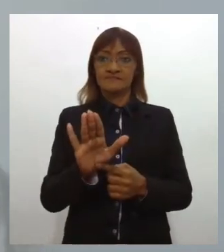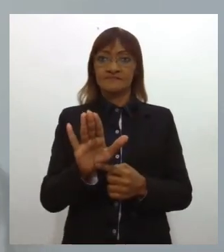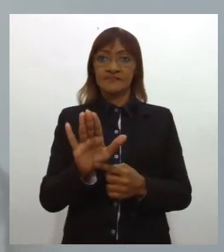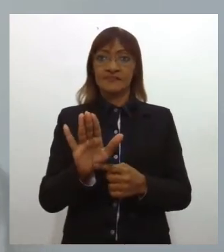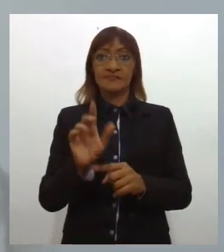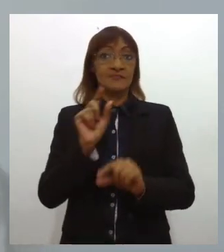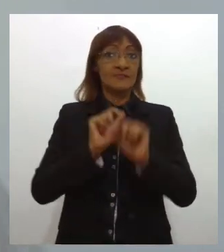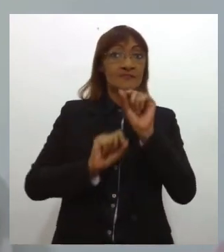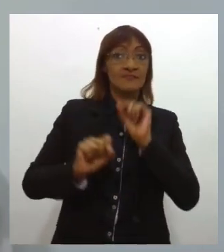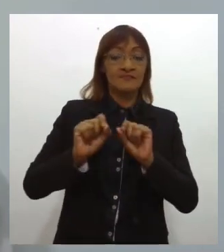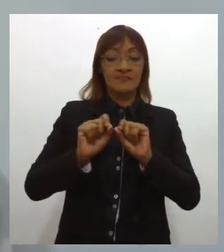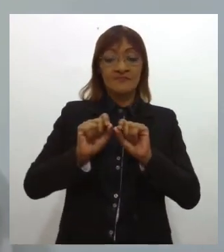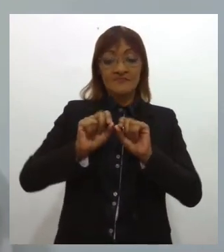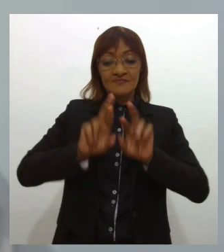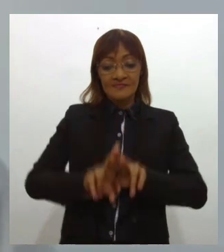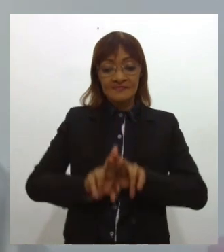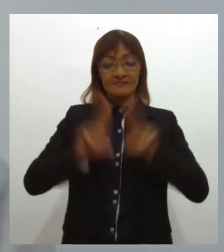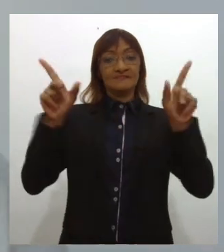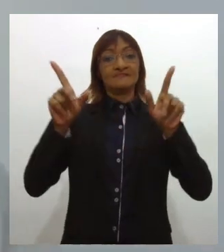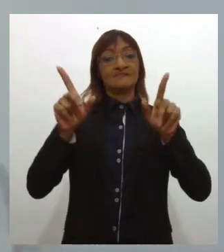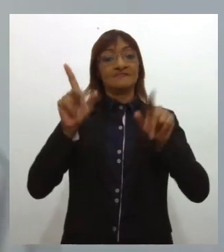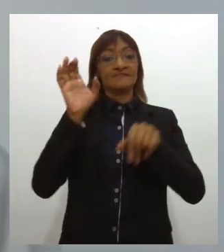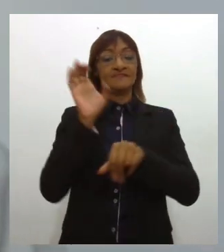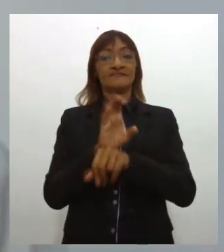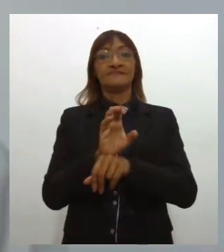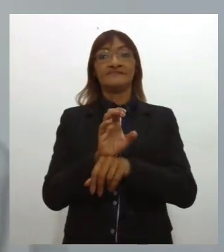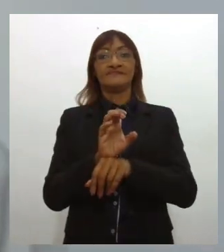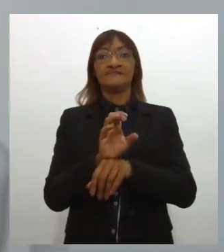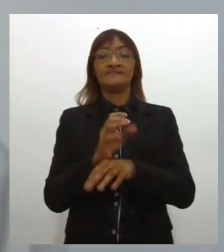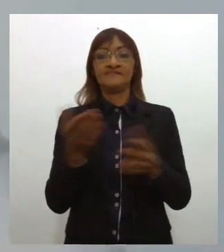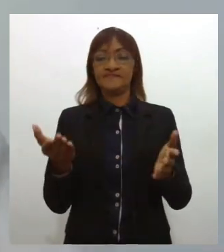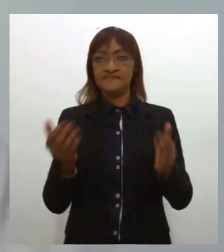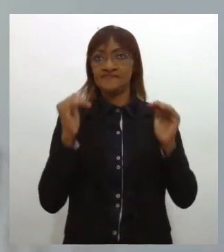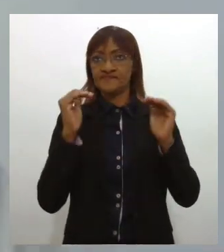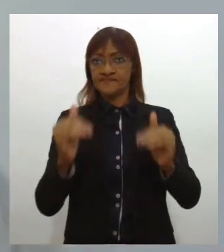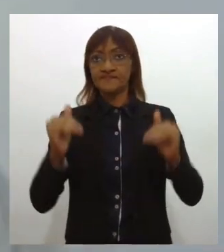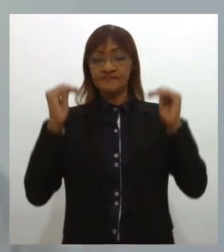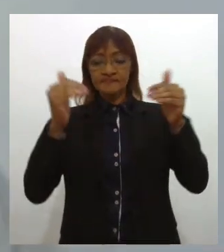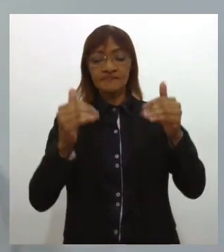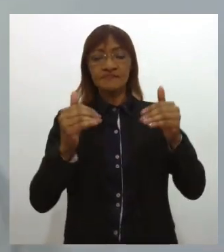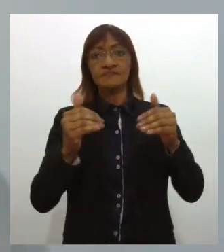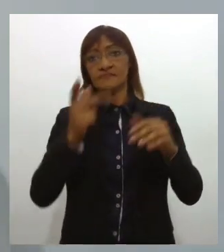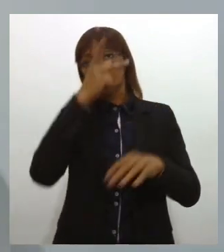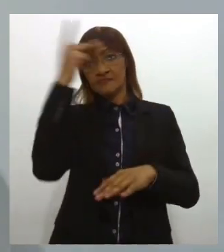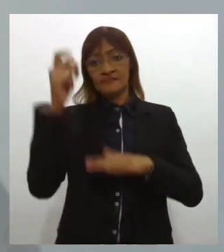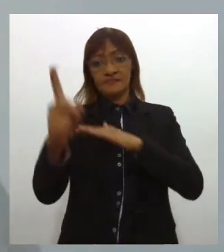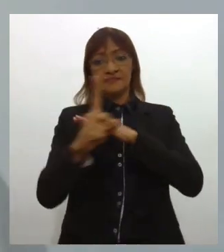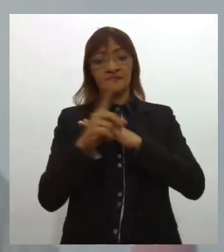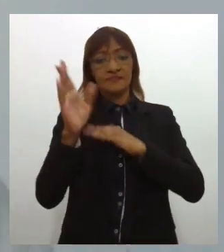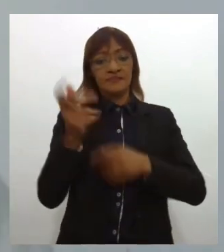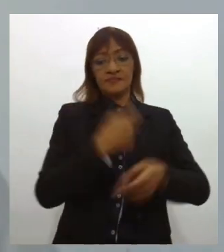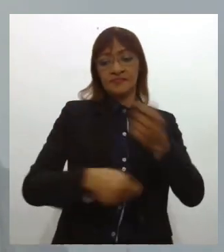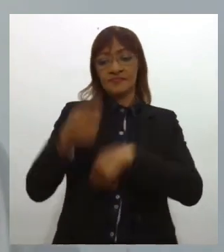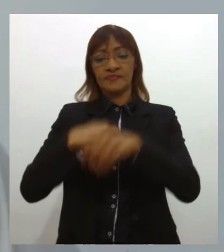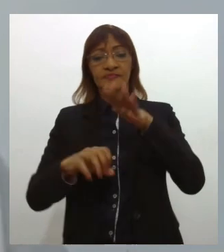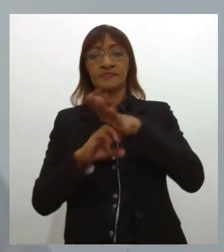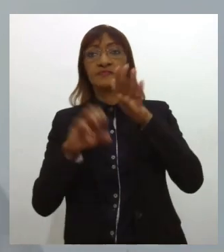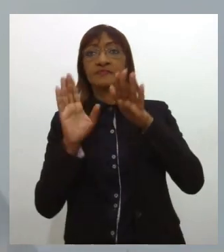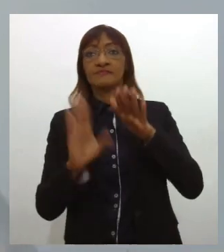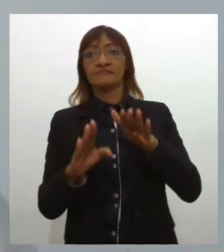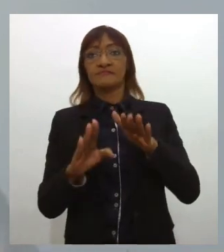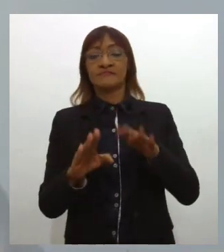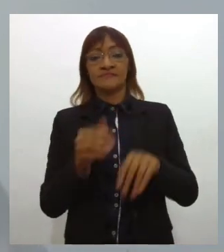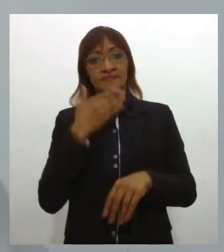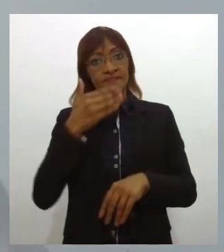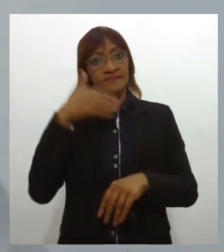desburocratização do Estado no servir, promove para o empreendedor um ambiente favorável para crescimento.